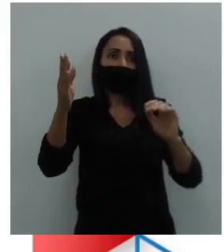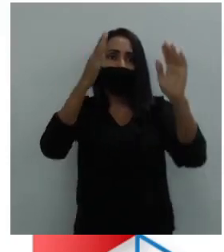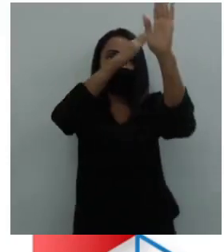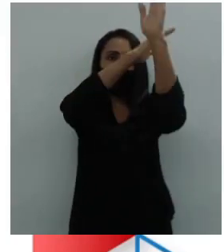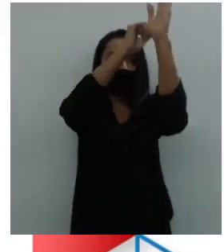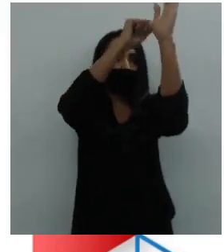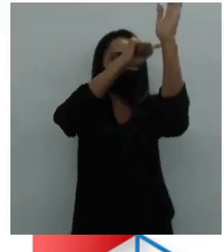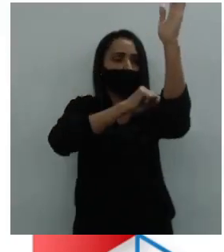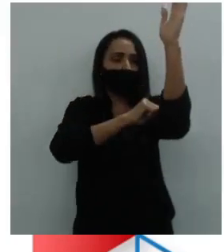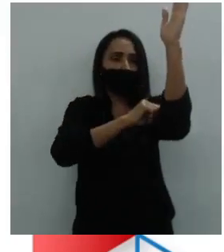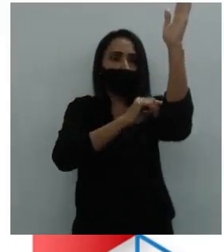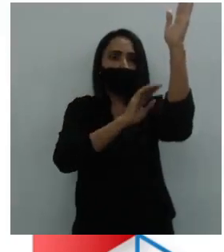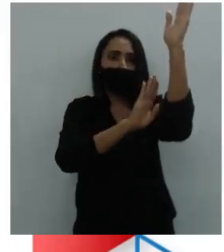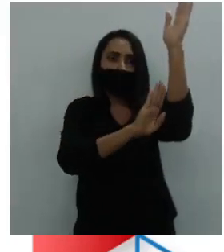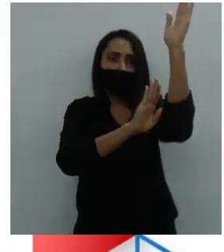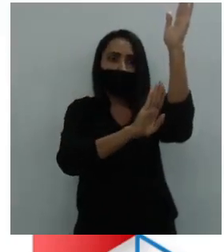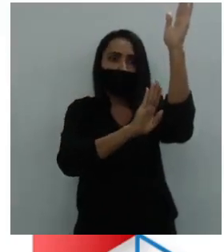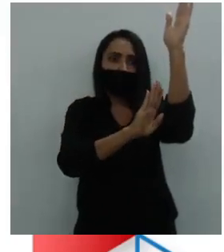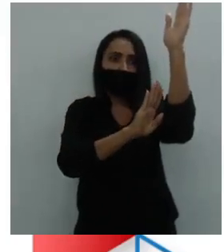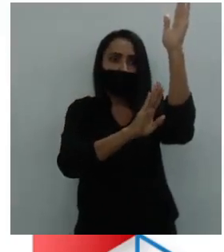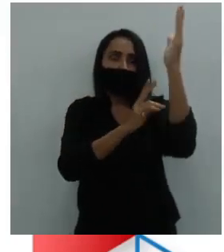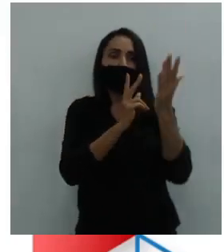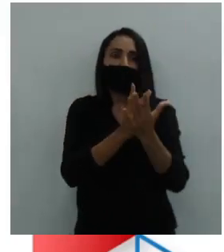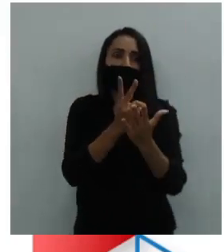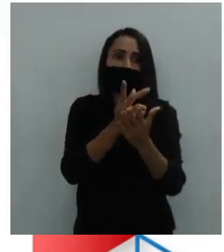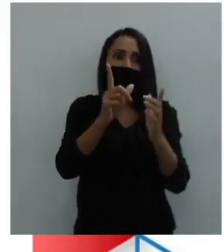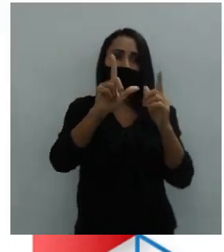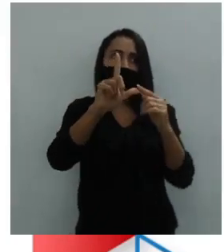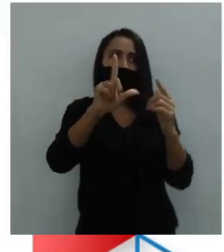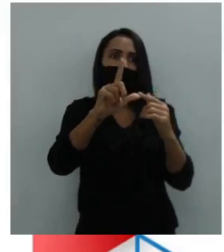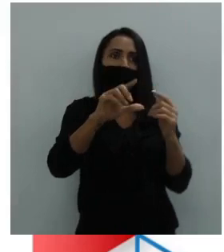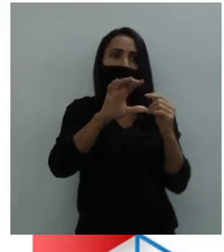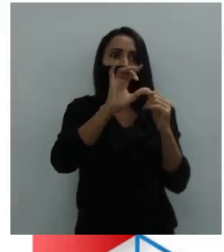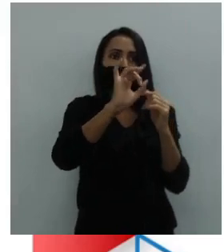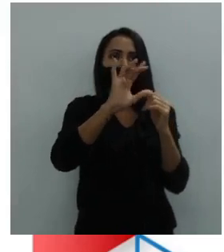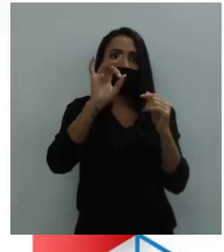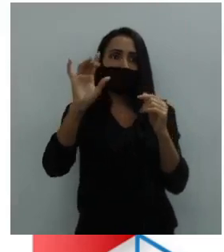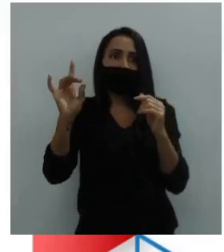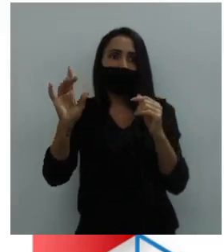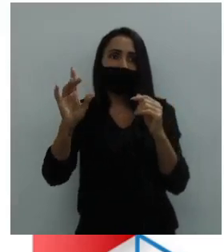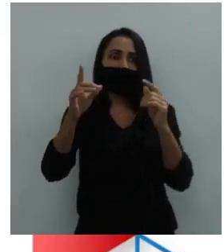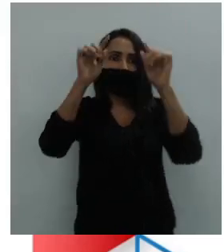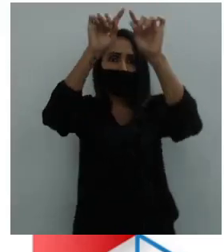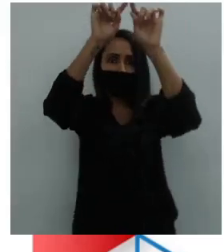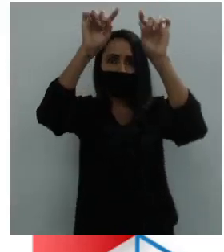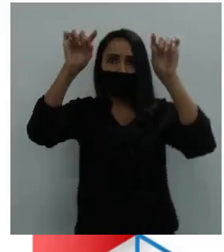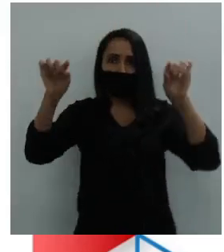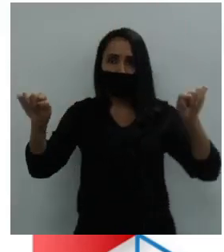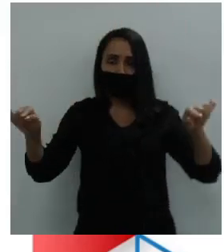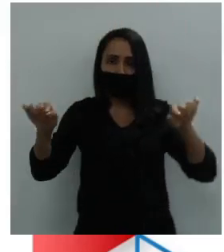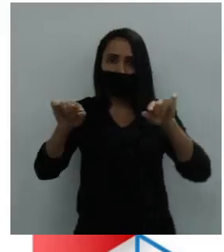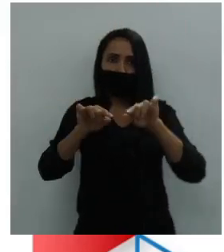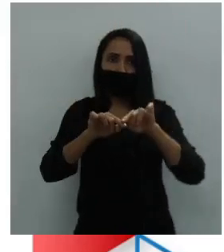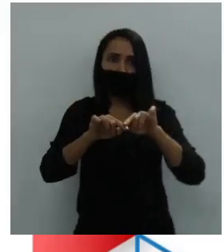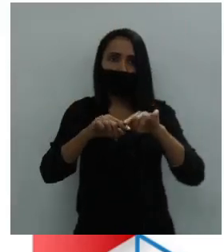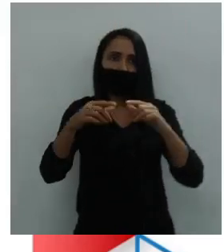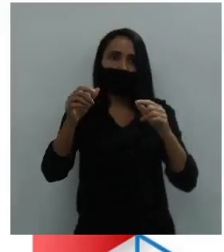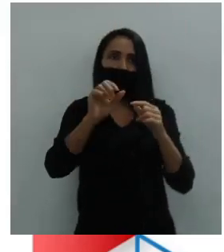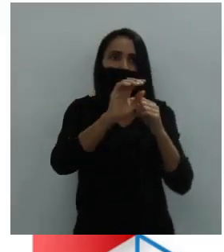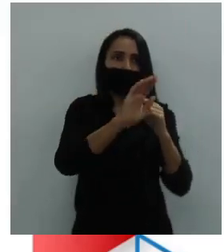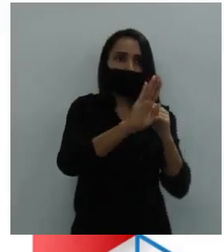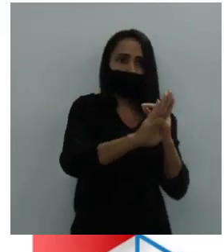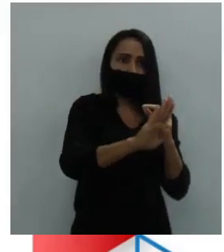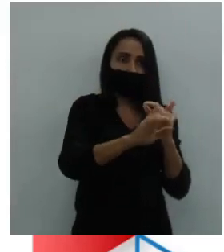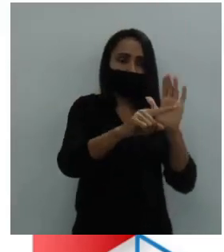agora. A sequência das letras em cada vértice do triângulo é no anti-horário. Então, B